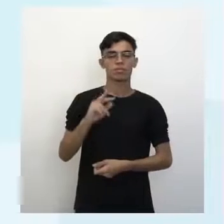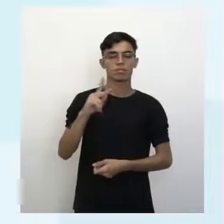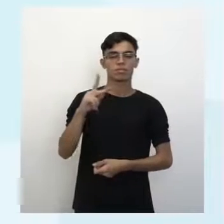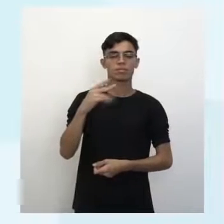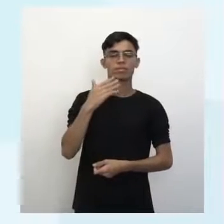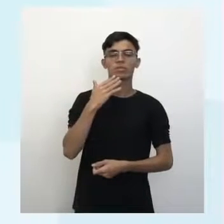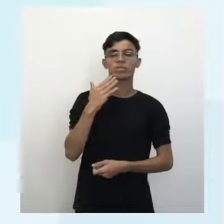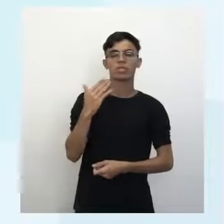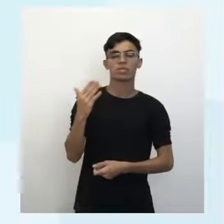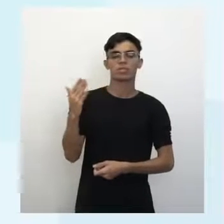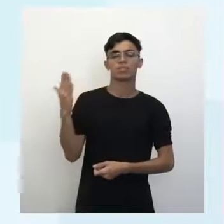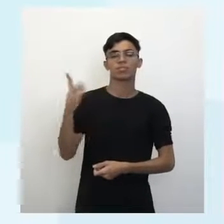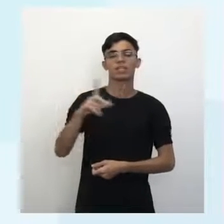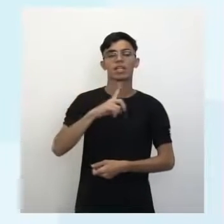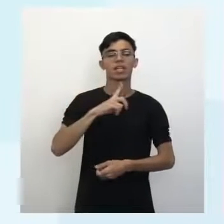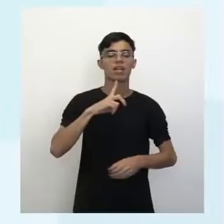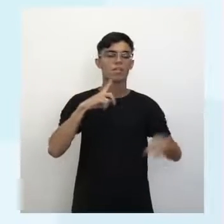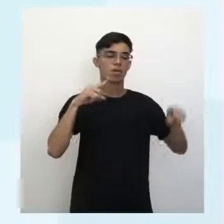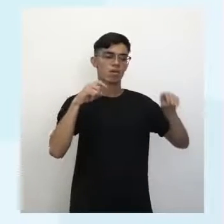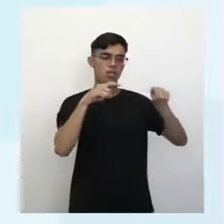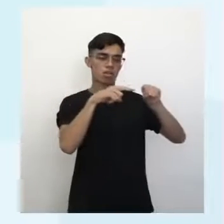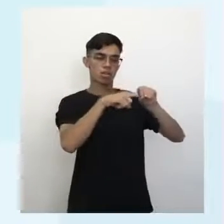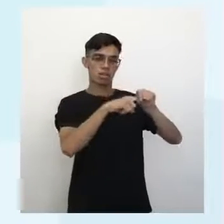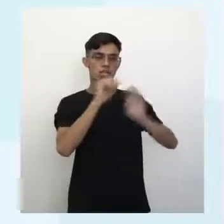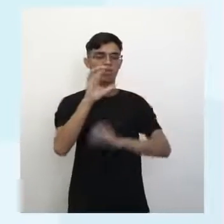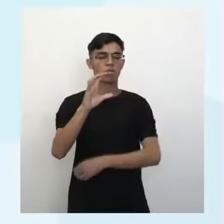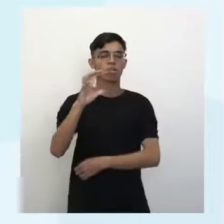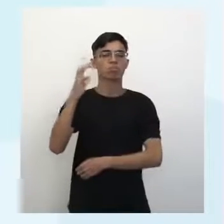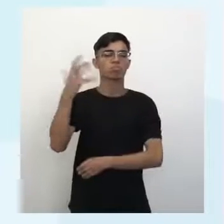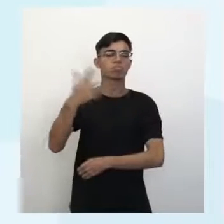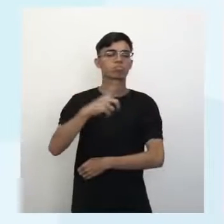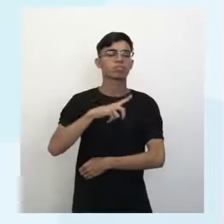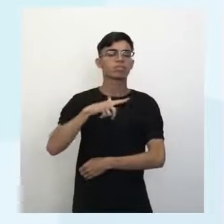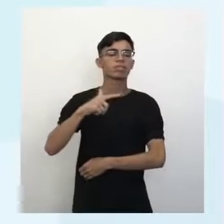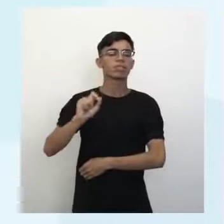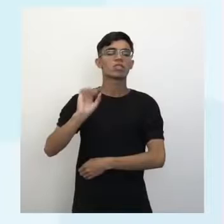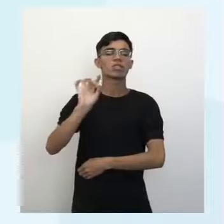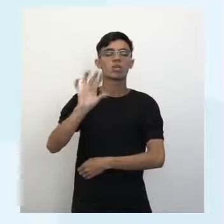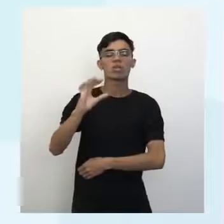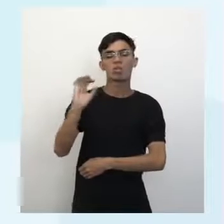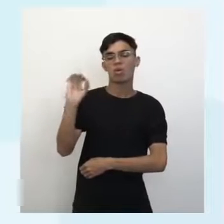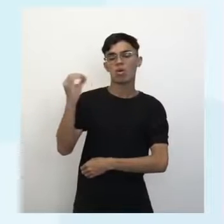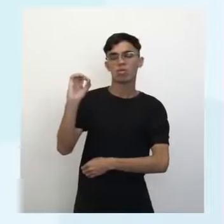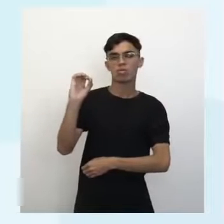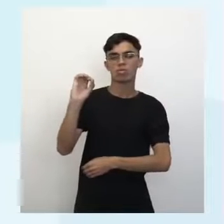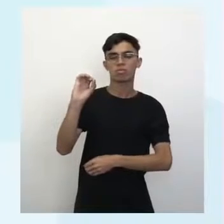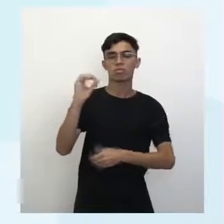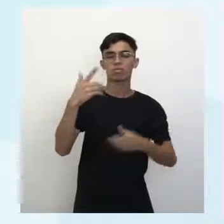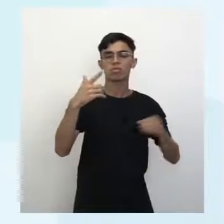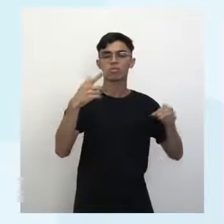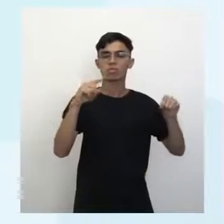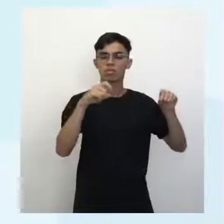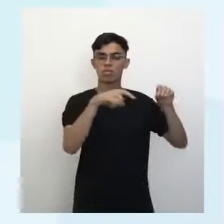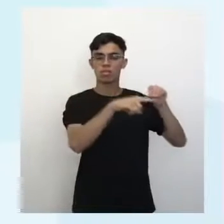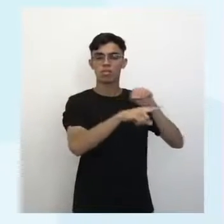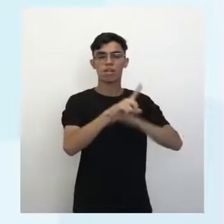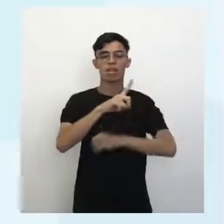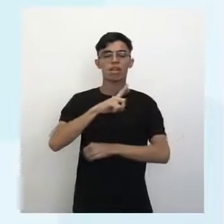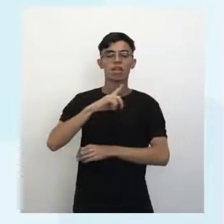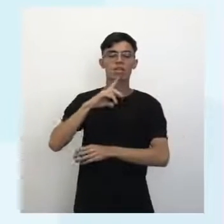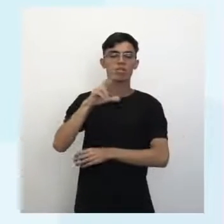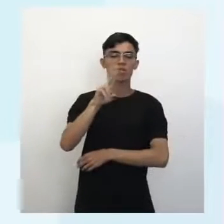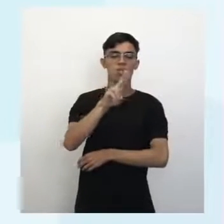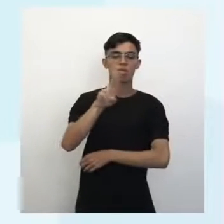aí, a partir do momento que houve a fecundação, não existe mais o óvulo nem o espermatozoide. Existe uma célula ovo